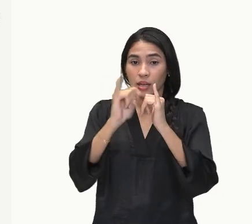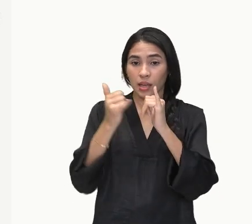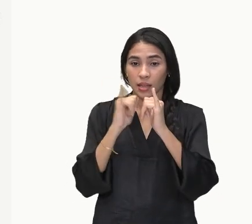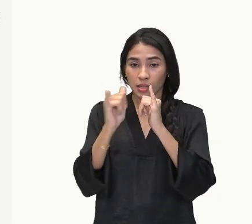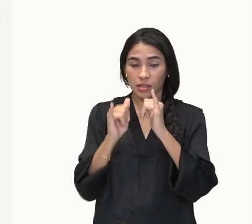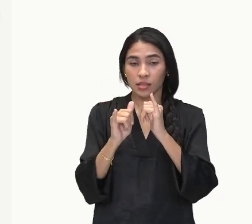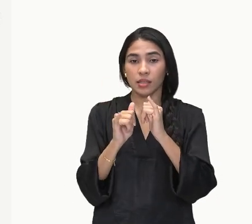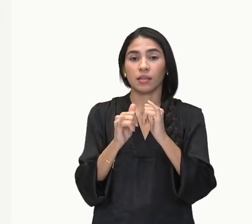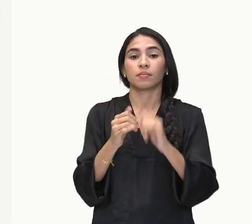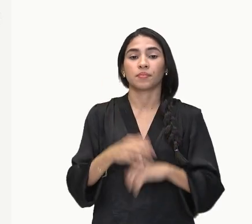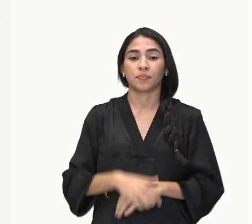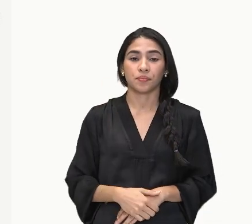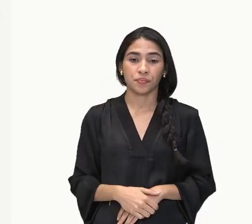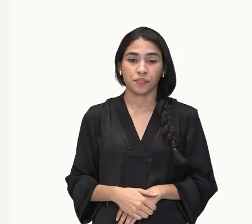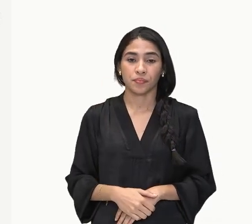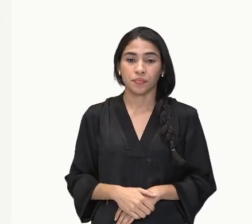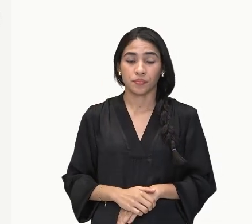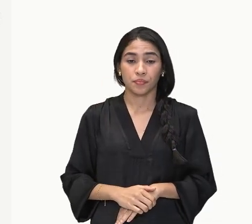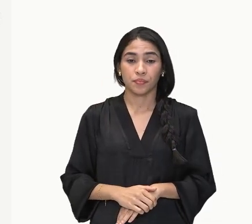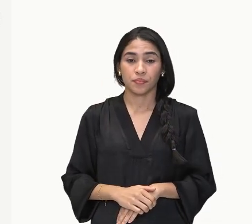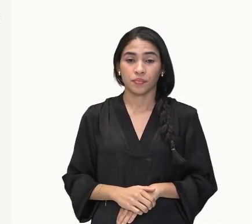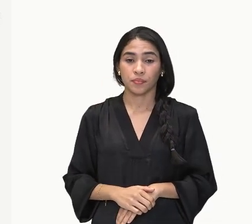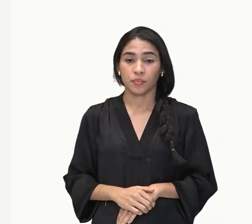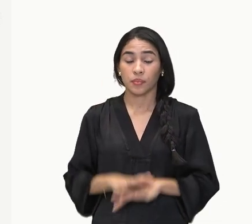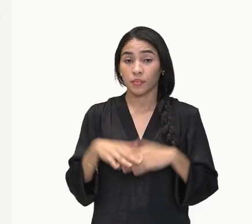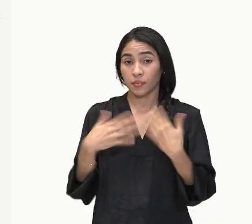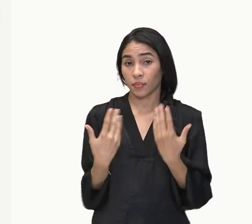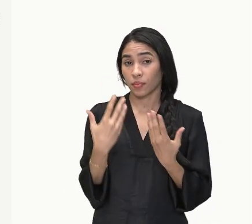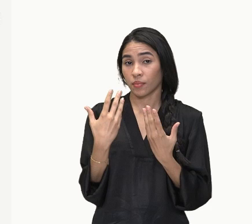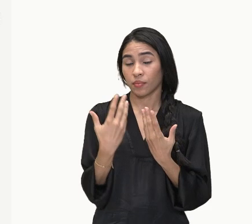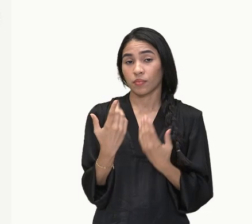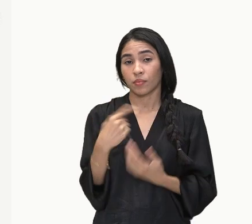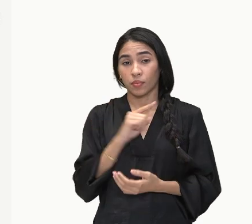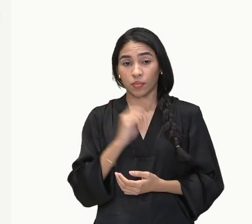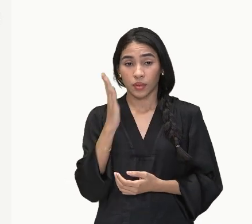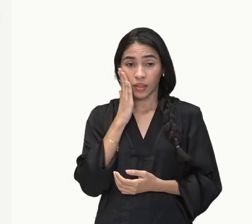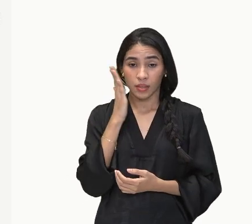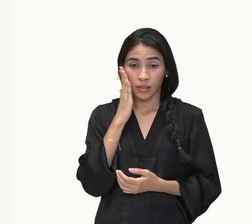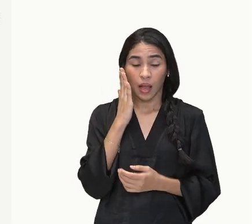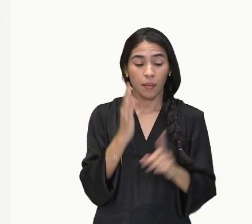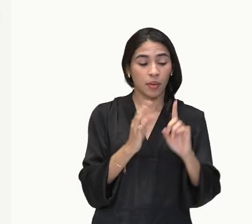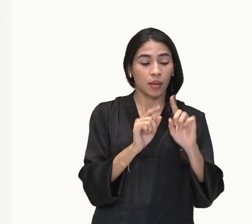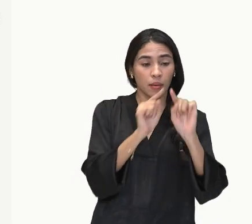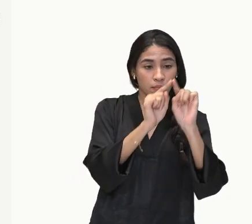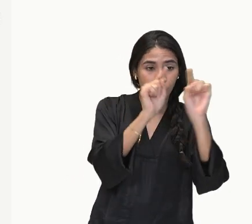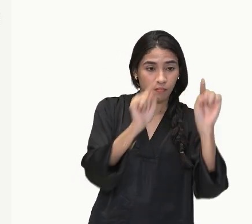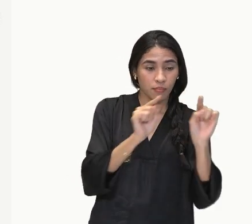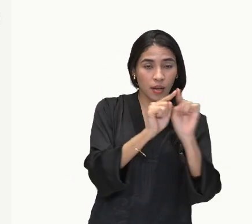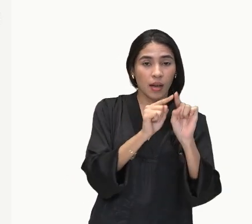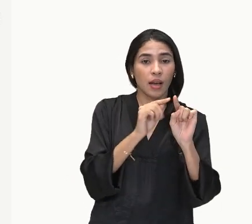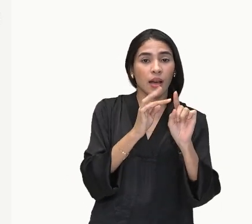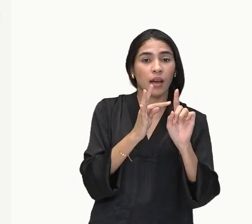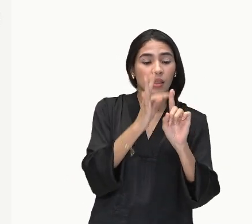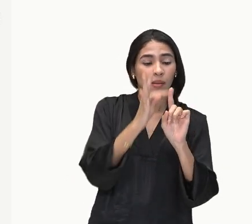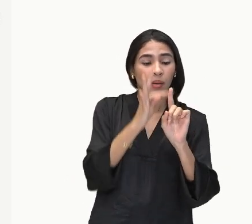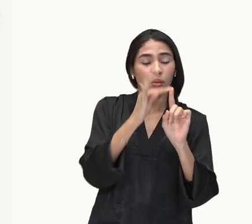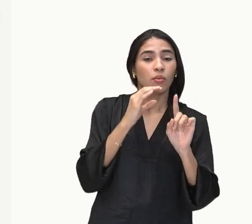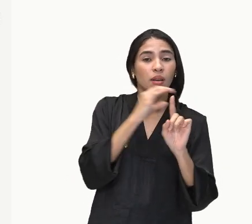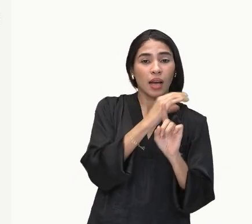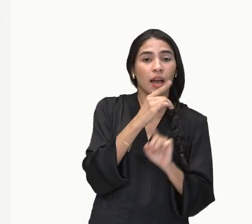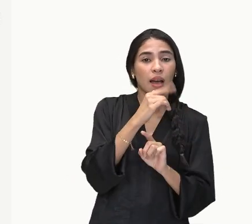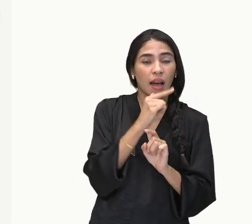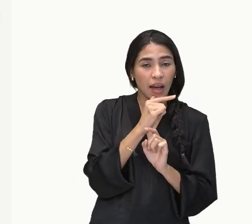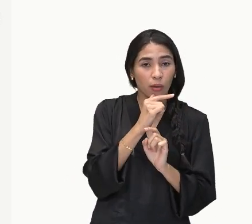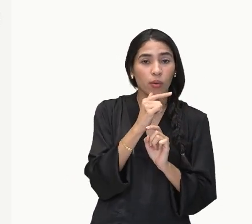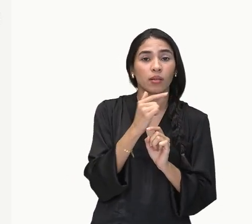energia elétrica, tá? Então, como a gente sabe que aqui estava muito quente, porque essa fissão nuclear gera